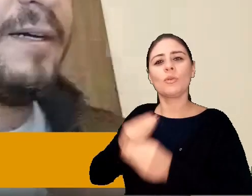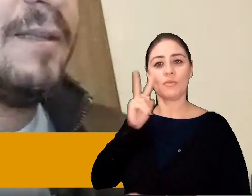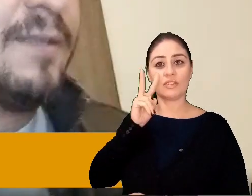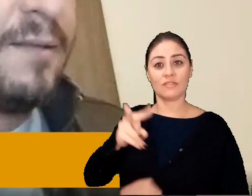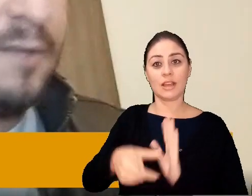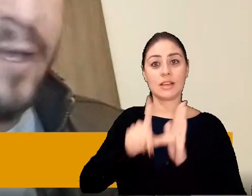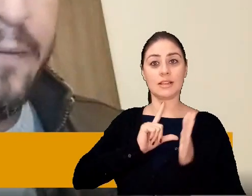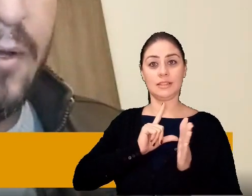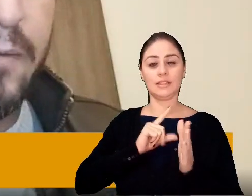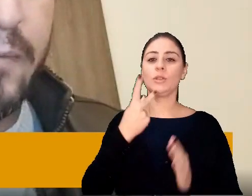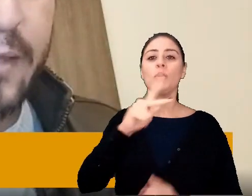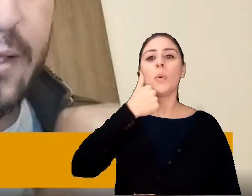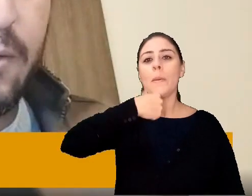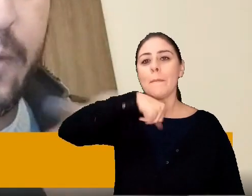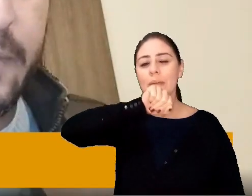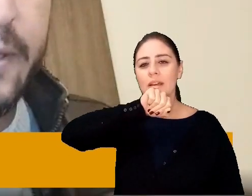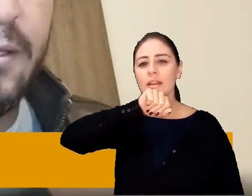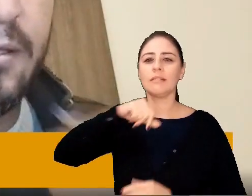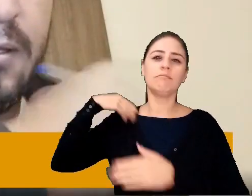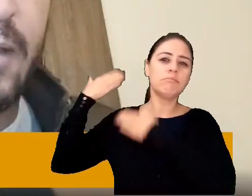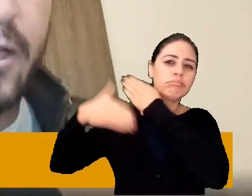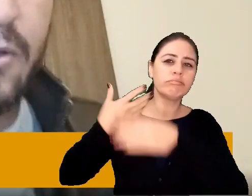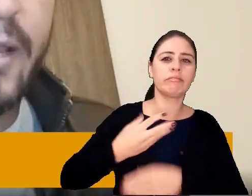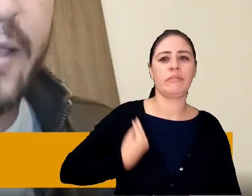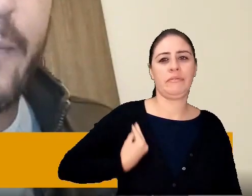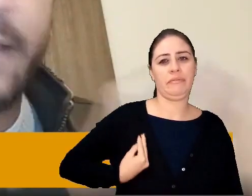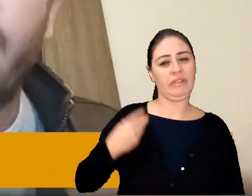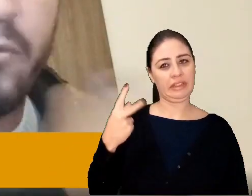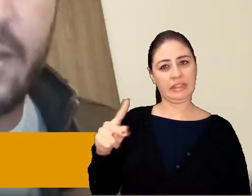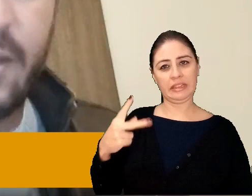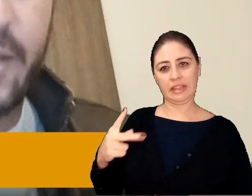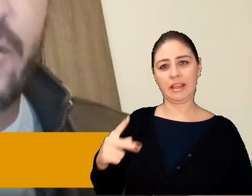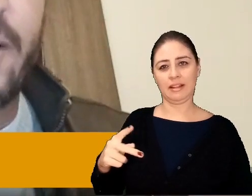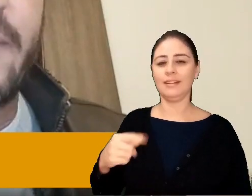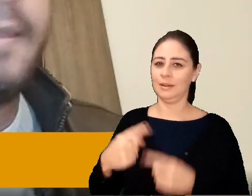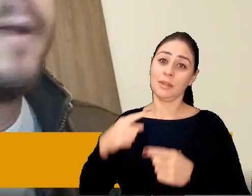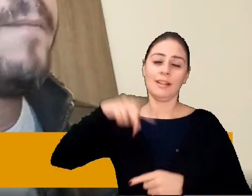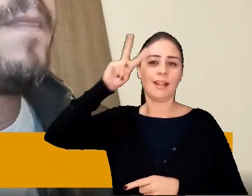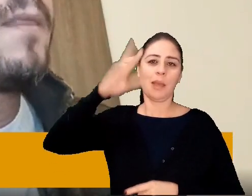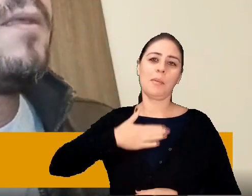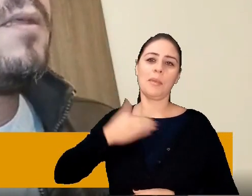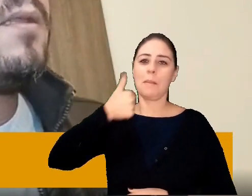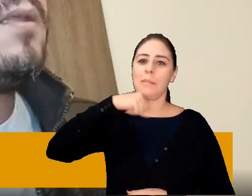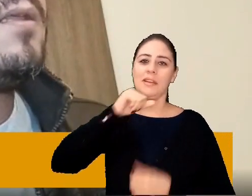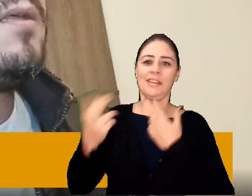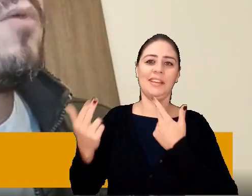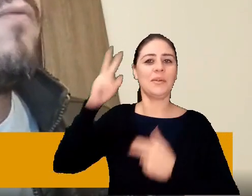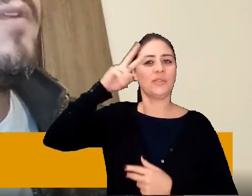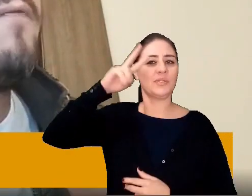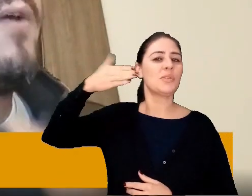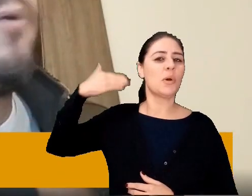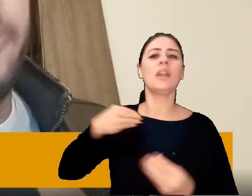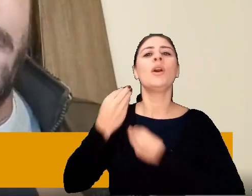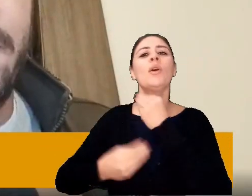via antes, né? Essa questão da tua mãe e da trajetória dela, porque lembrou muito a trajetória da minha mãe, tá? E como